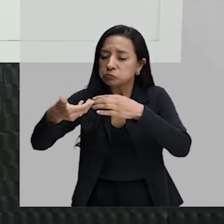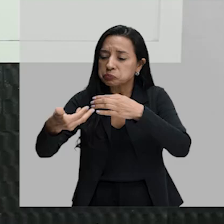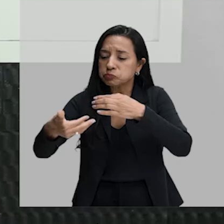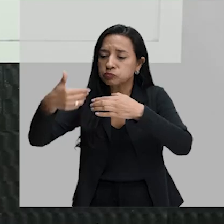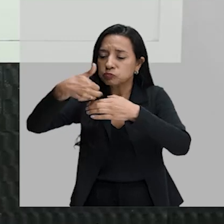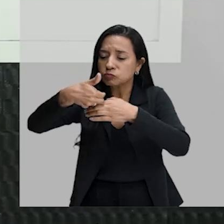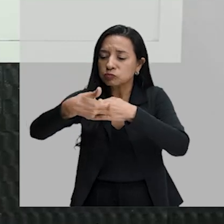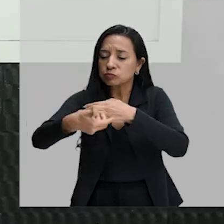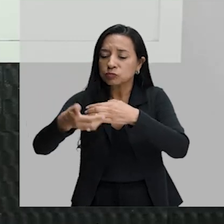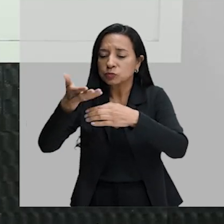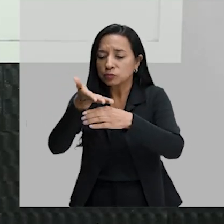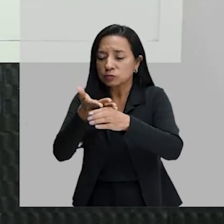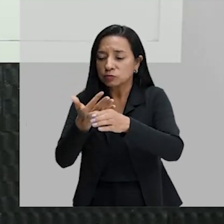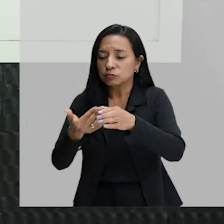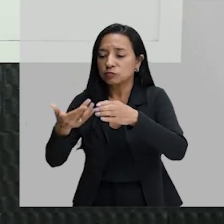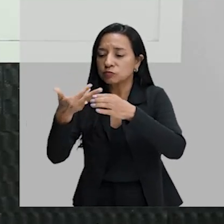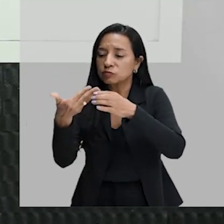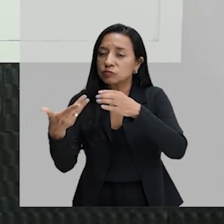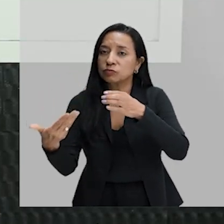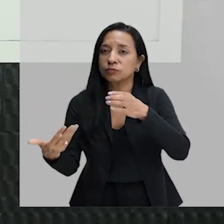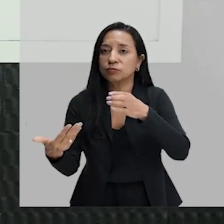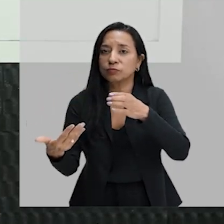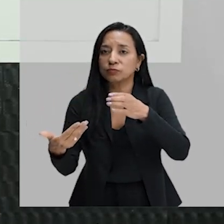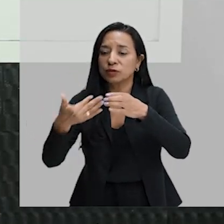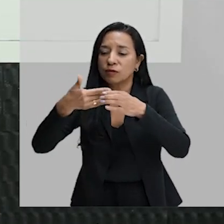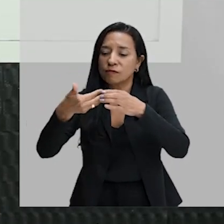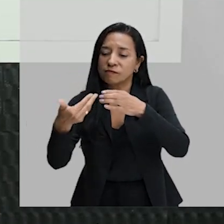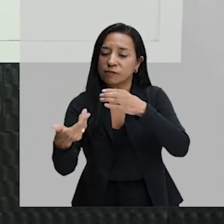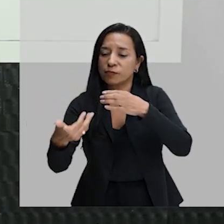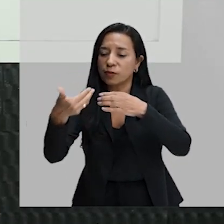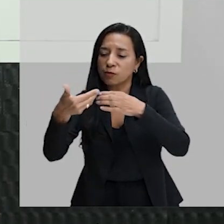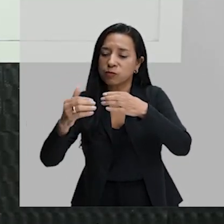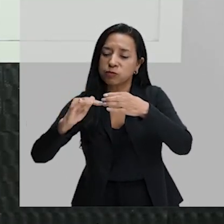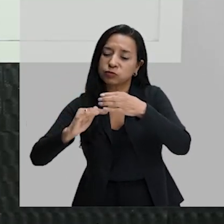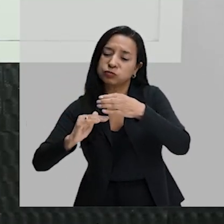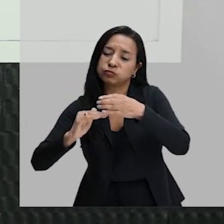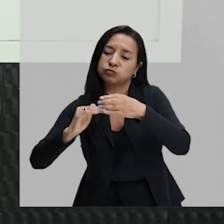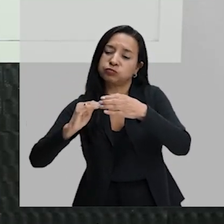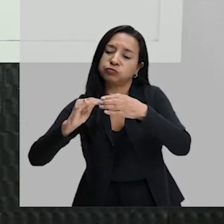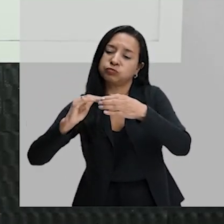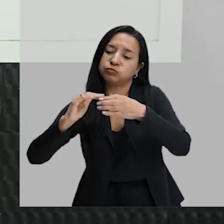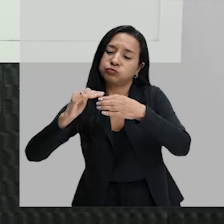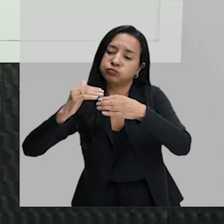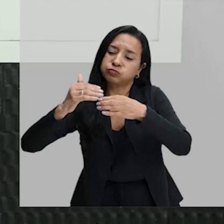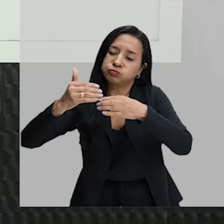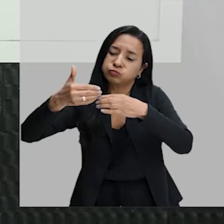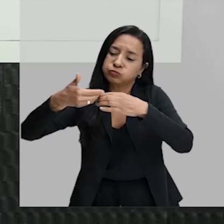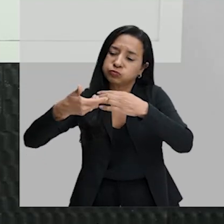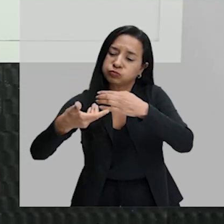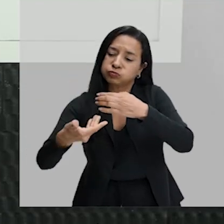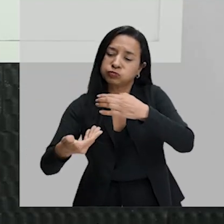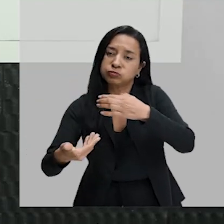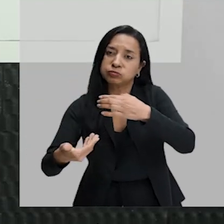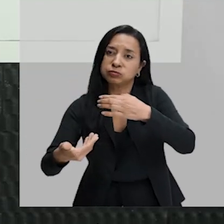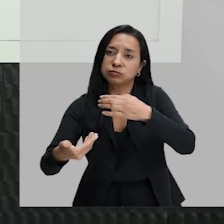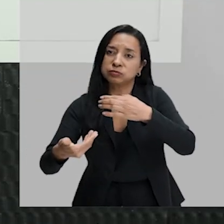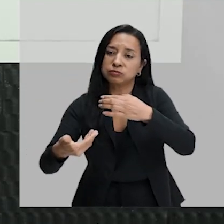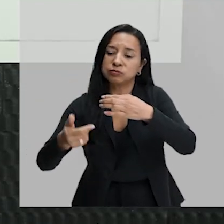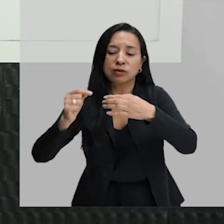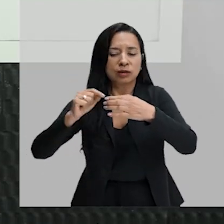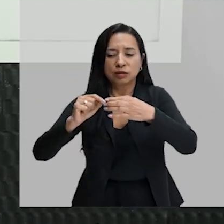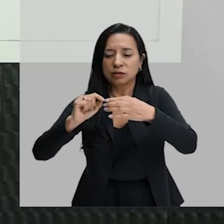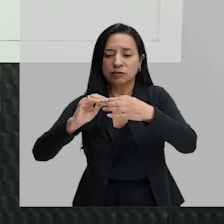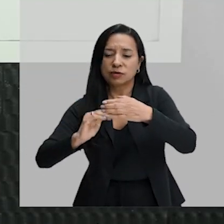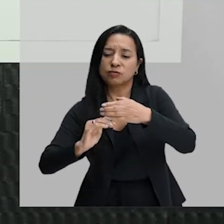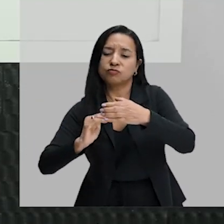Ele extravasar. Então ele vai cair, né, ele vai dilatar tanto que o recipiente não vai ser mais